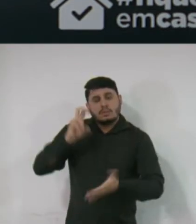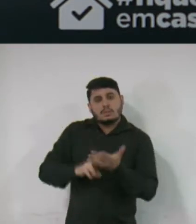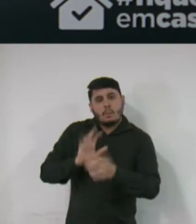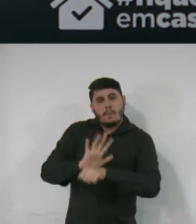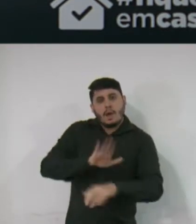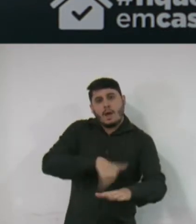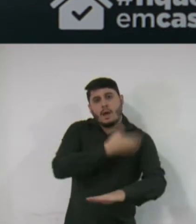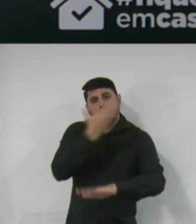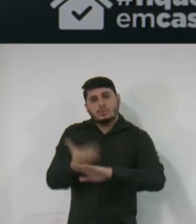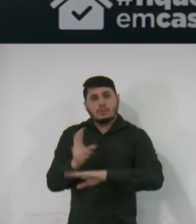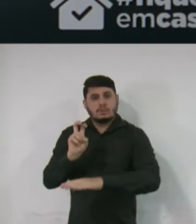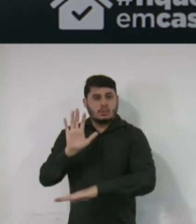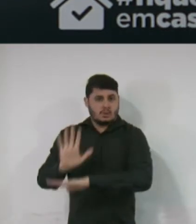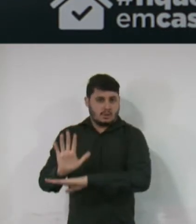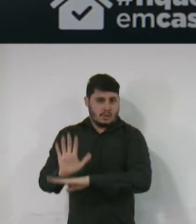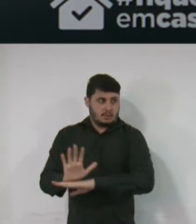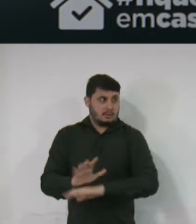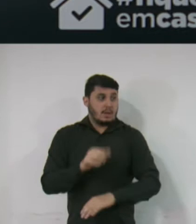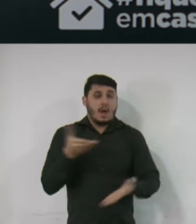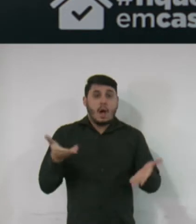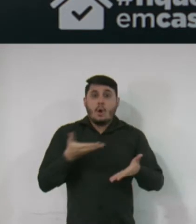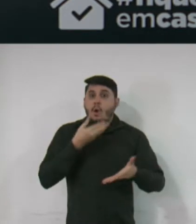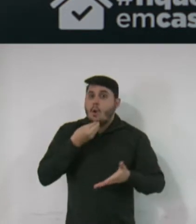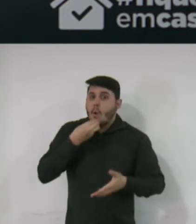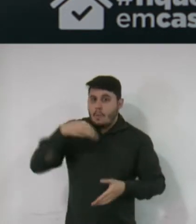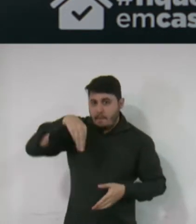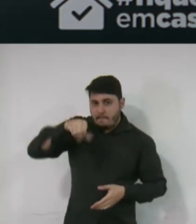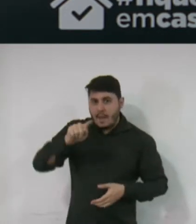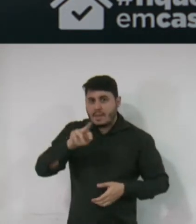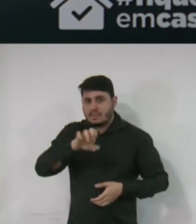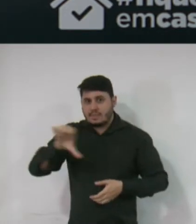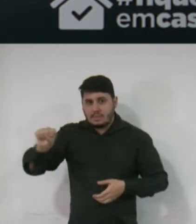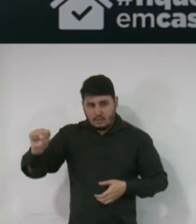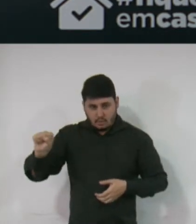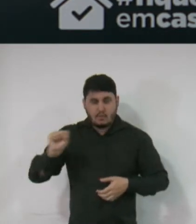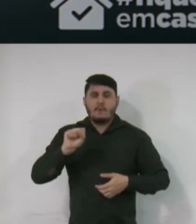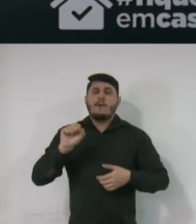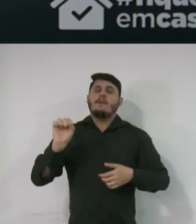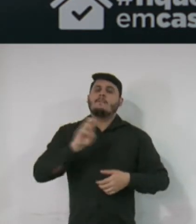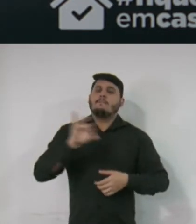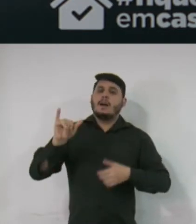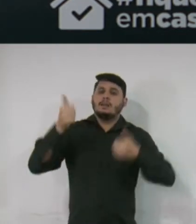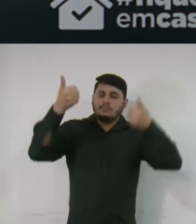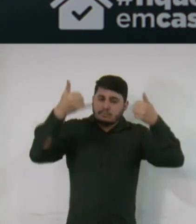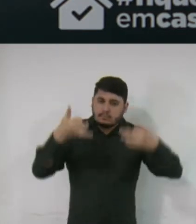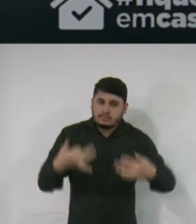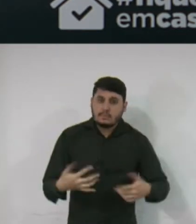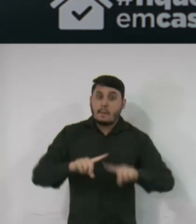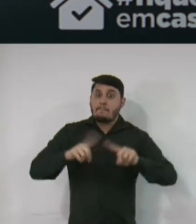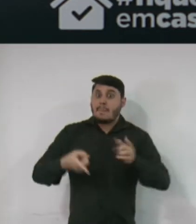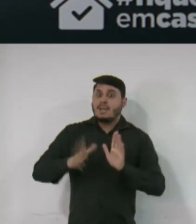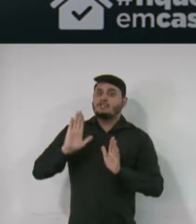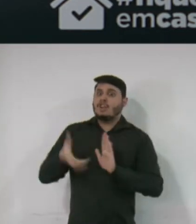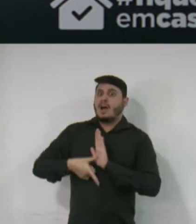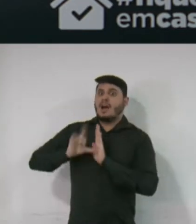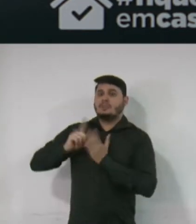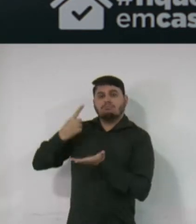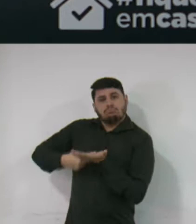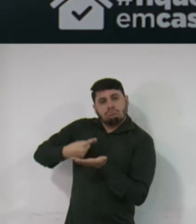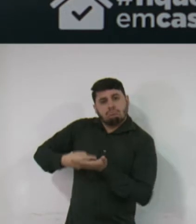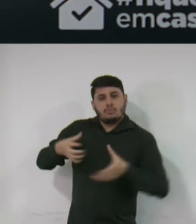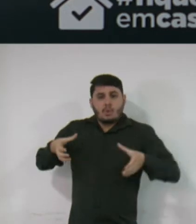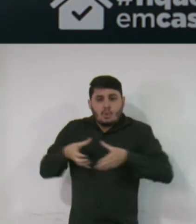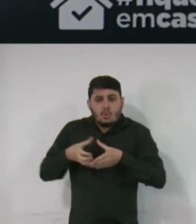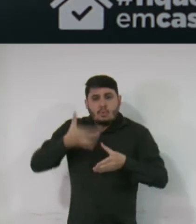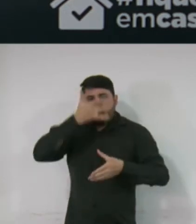foi amplamente dialogado com os representantes da nossa feira, da Brasilite, da Fundac, da maçonaria, do Importados